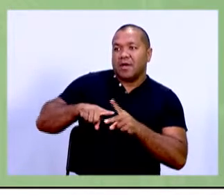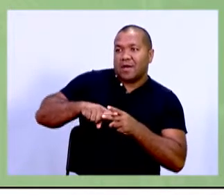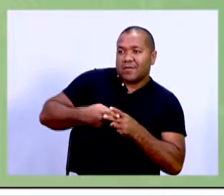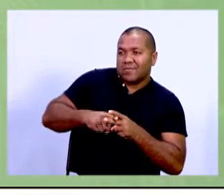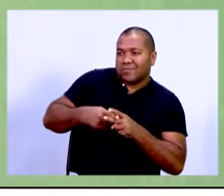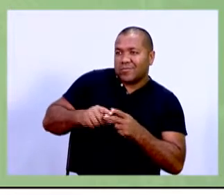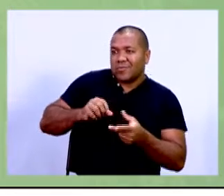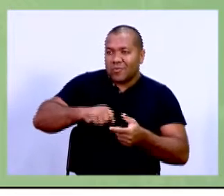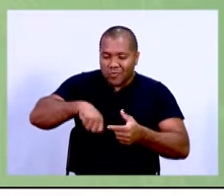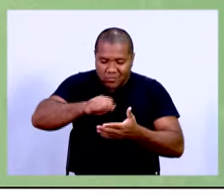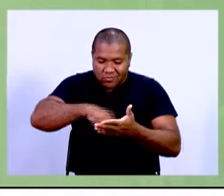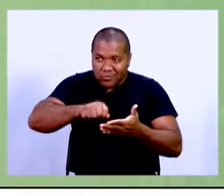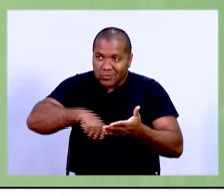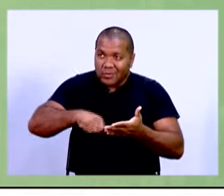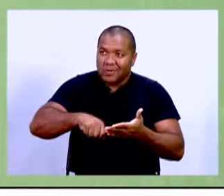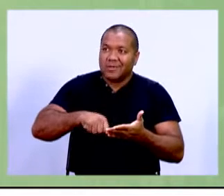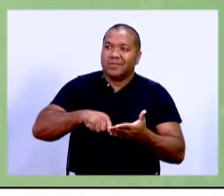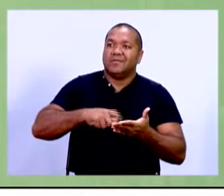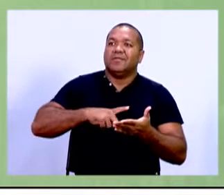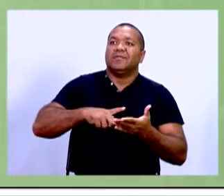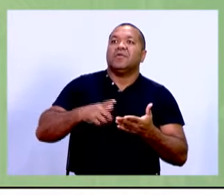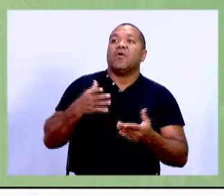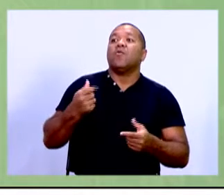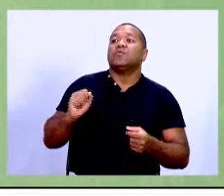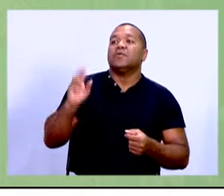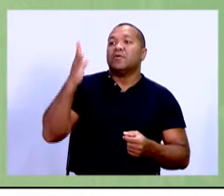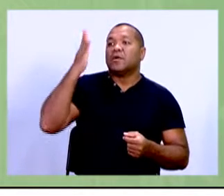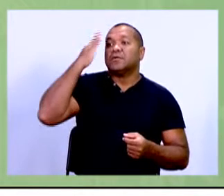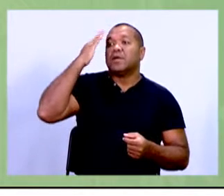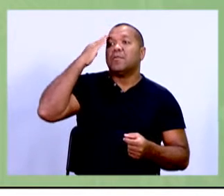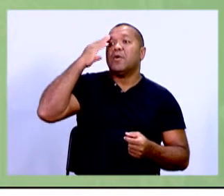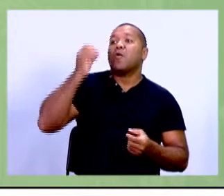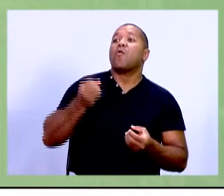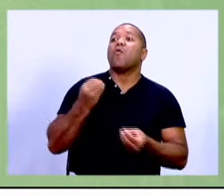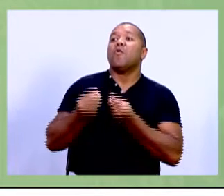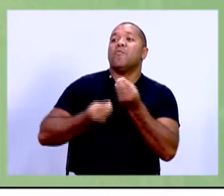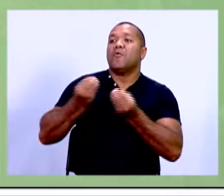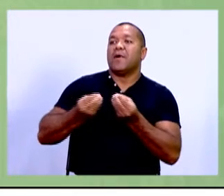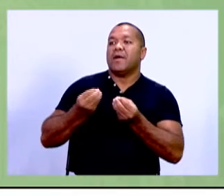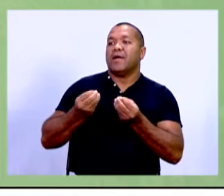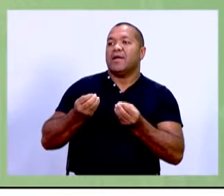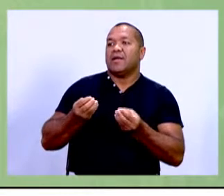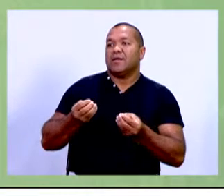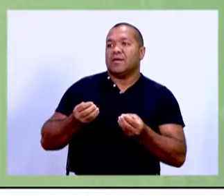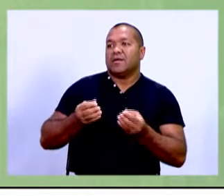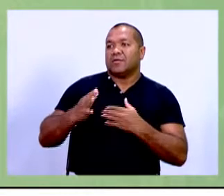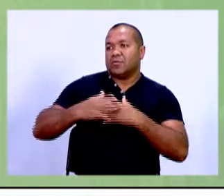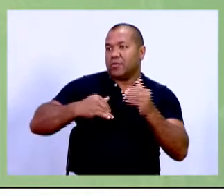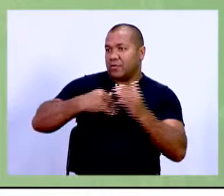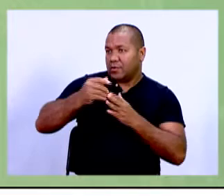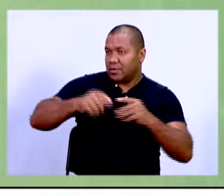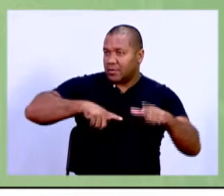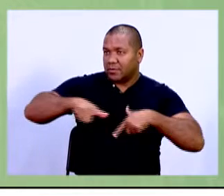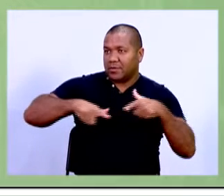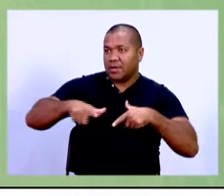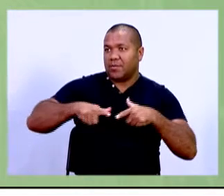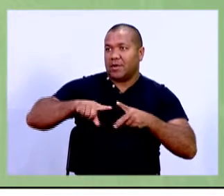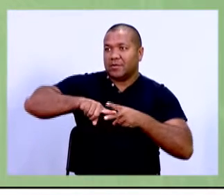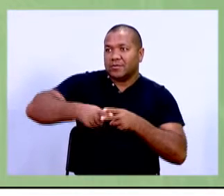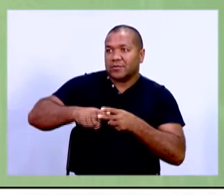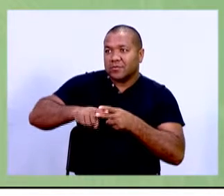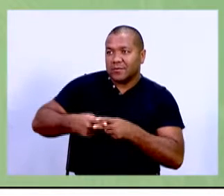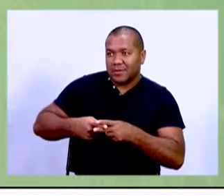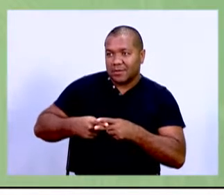minha empresa. Ou seja, ele quer saber como é que os técnicos estão realizando os consertos, os